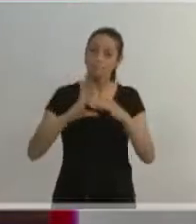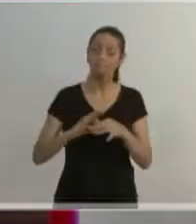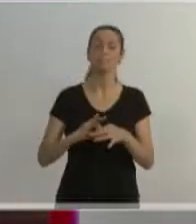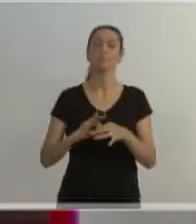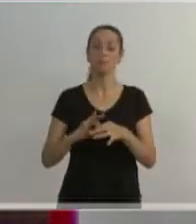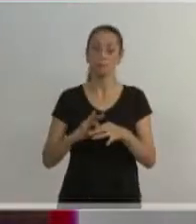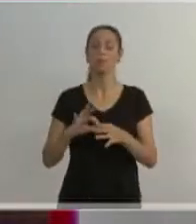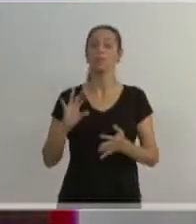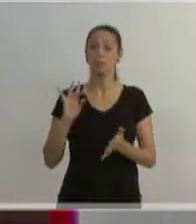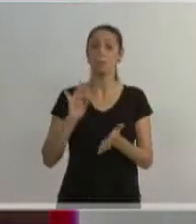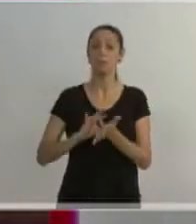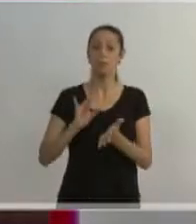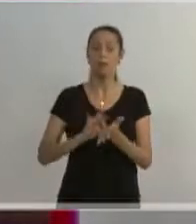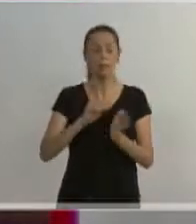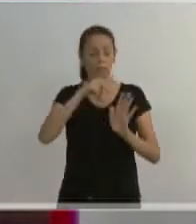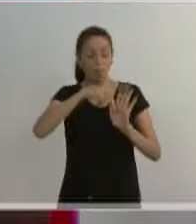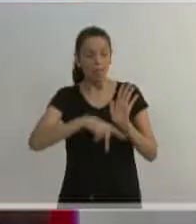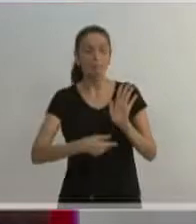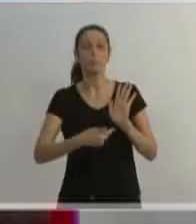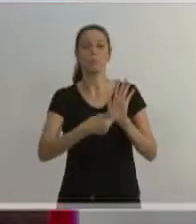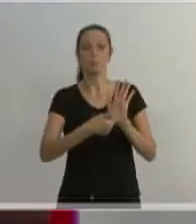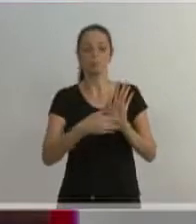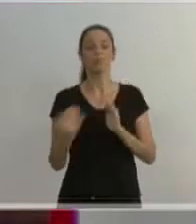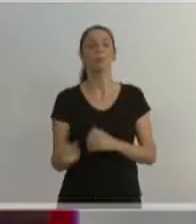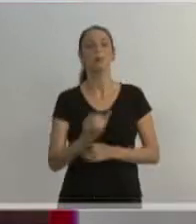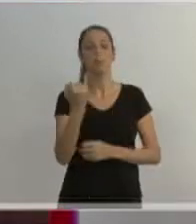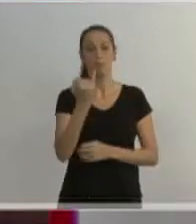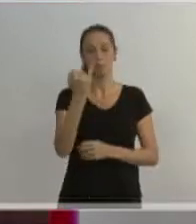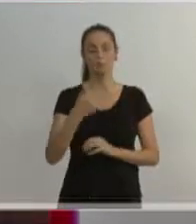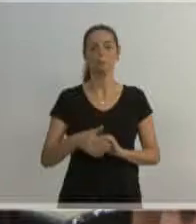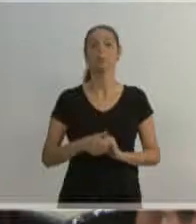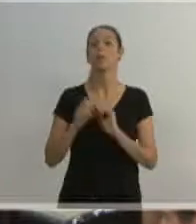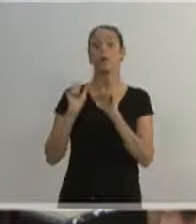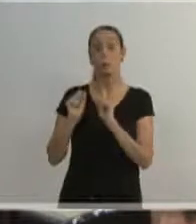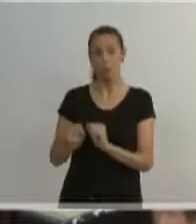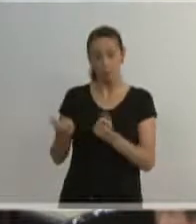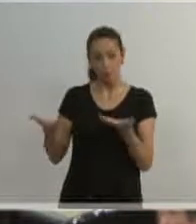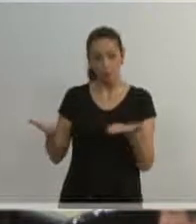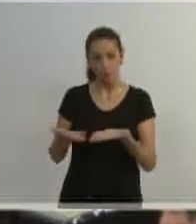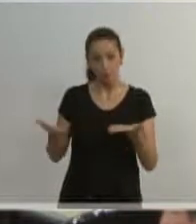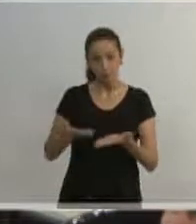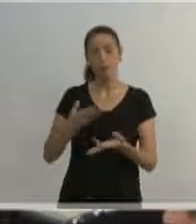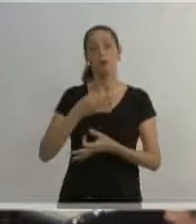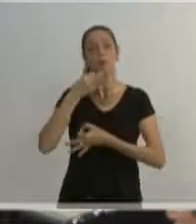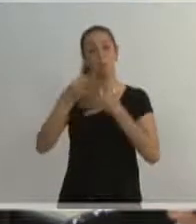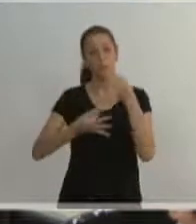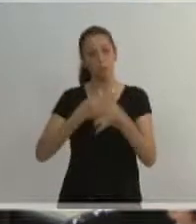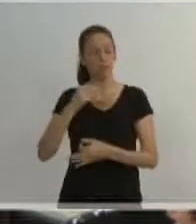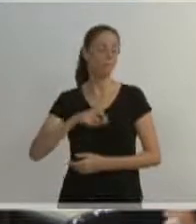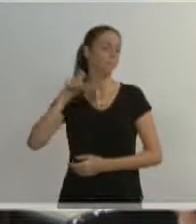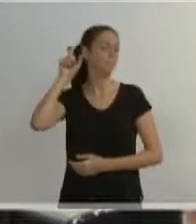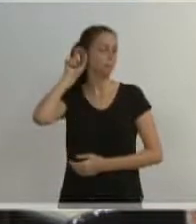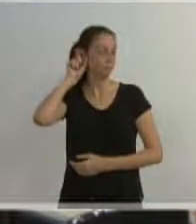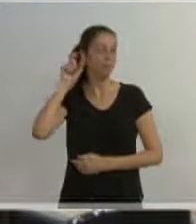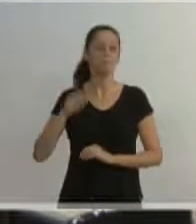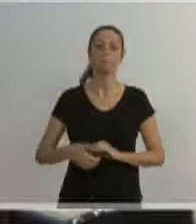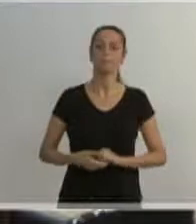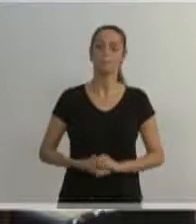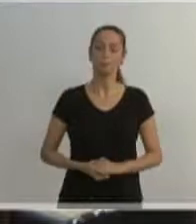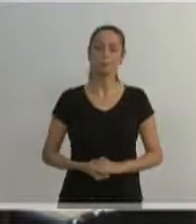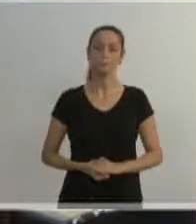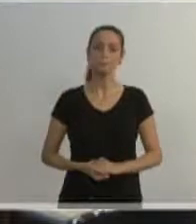é até o momento o projeto mais viável o sus com a parte regulador ea palavra parte de vereadores mantau